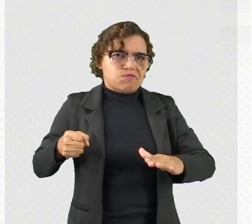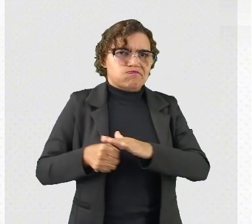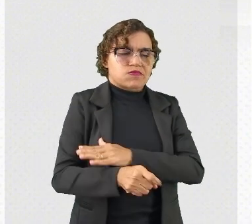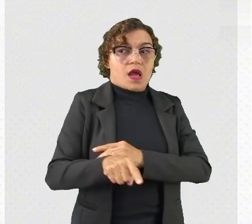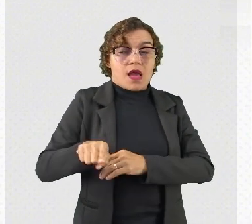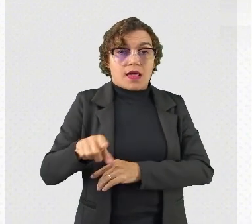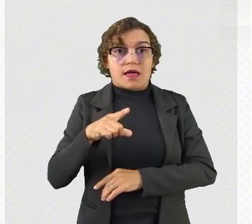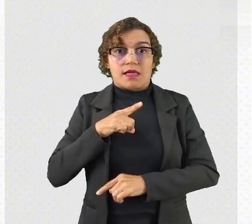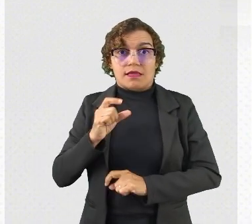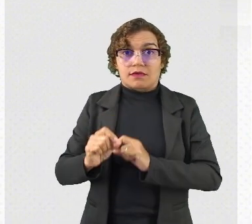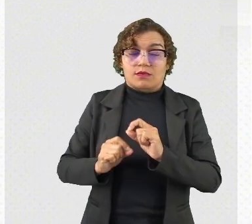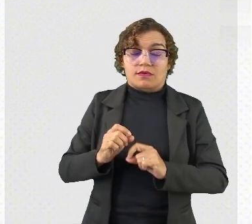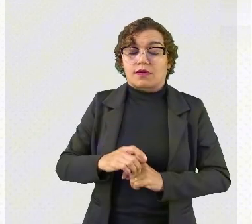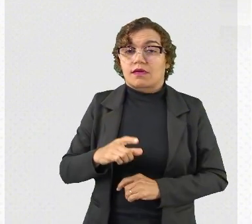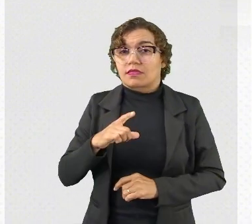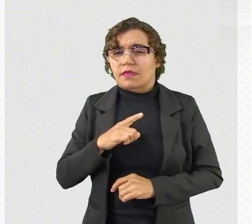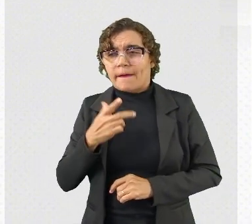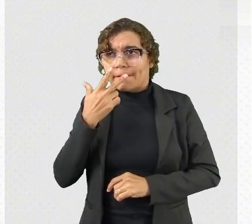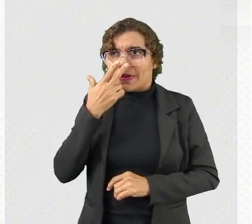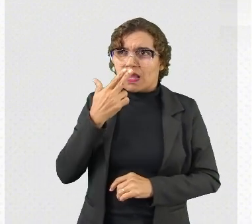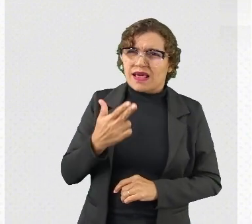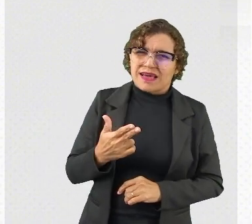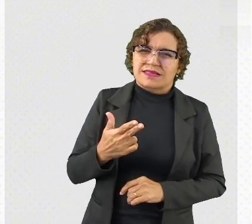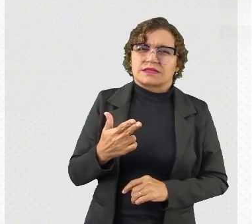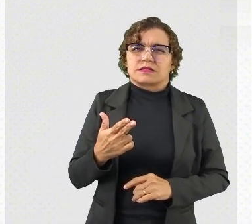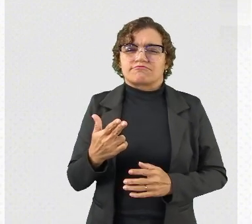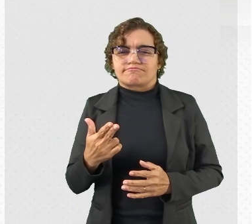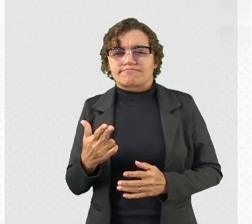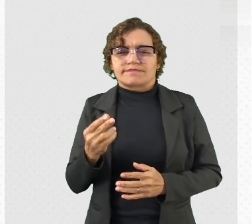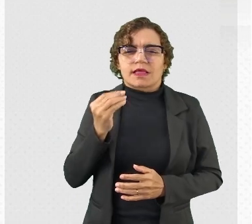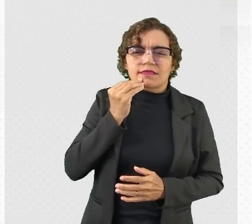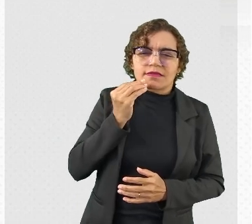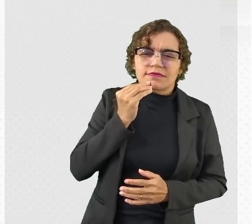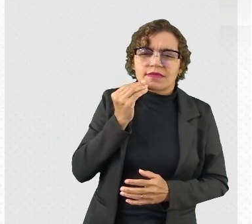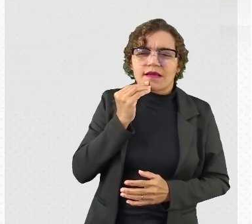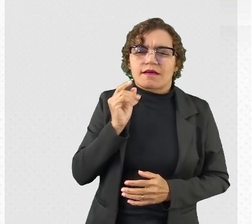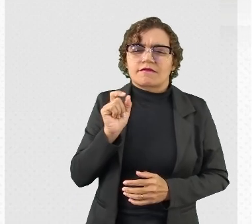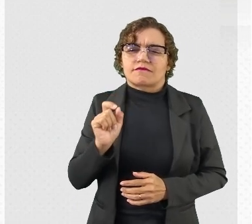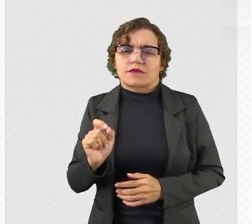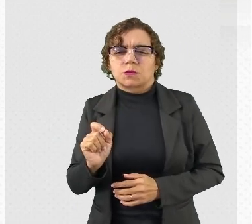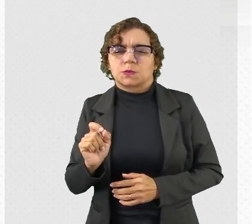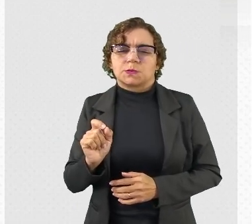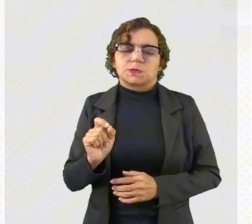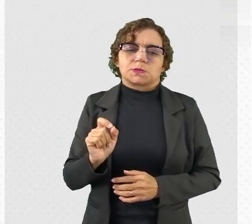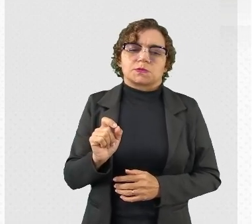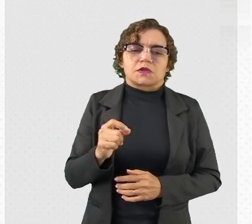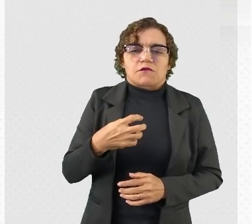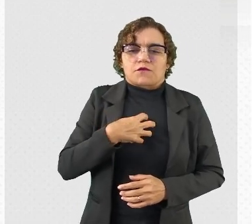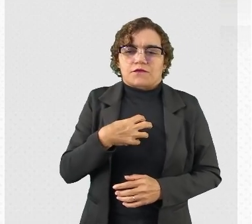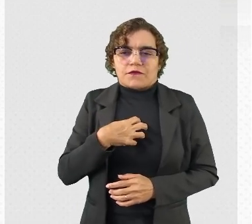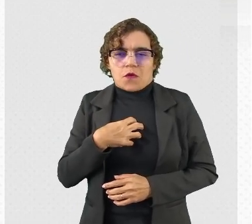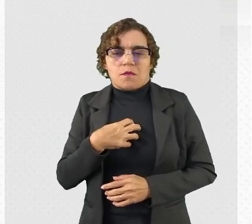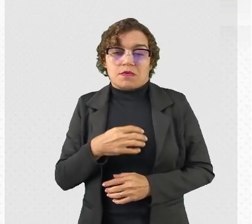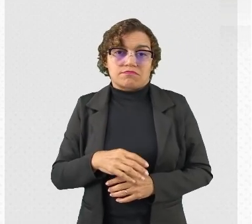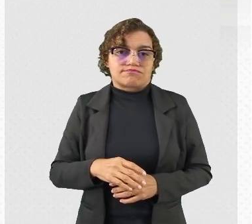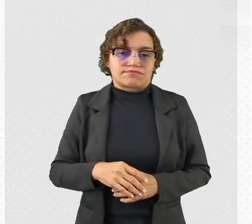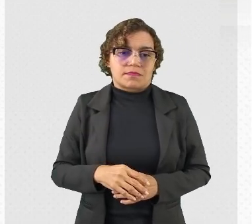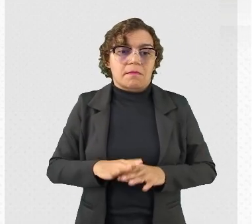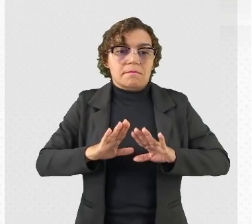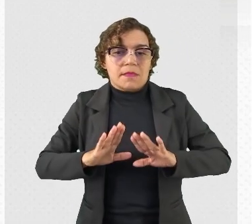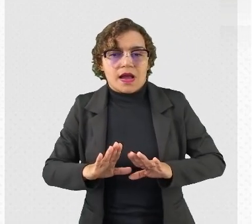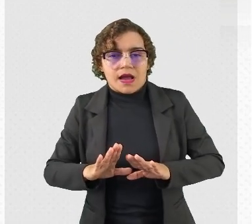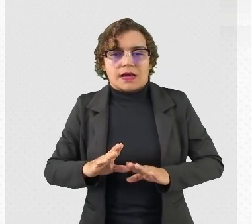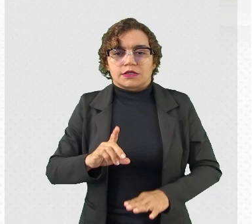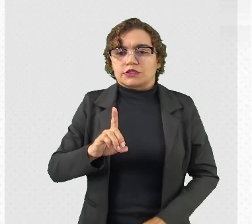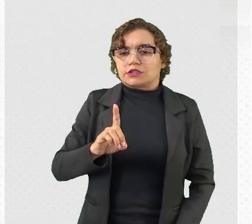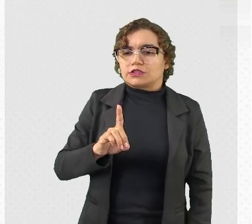elas faziam uma certa diplomacia, né? E também, claro, nesse contexto, não existia nenhuma